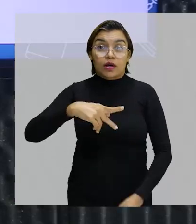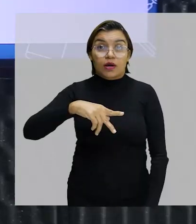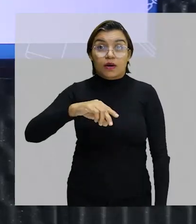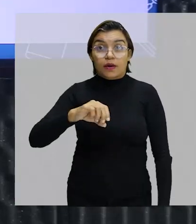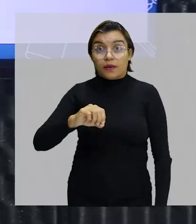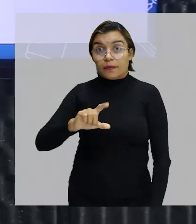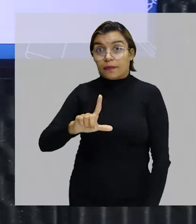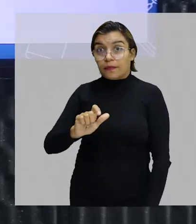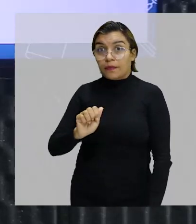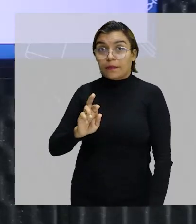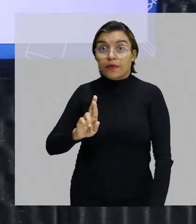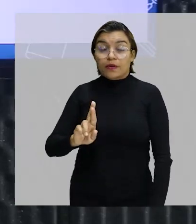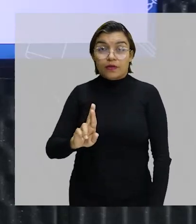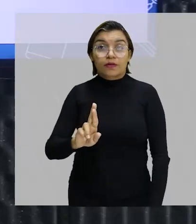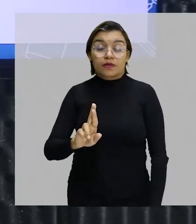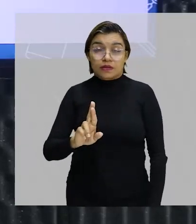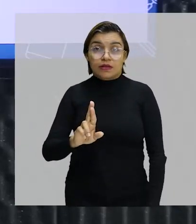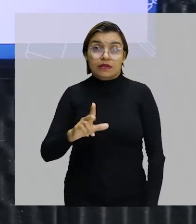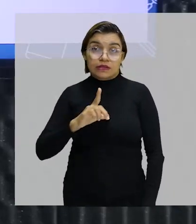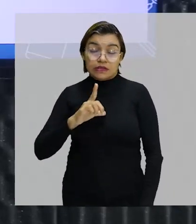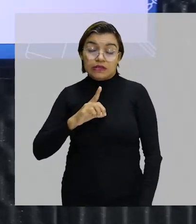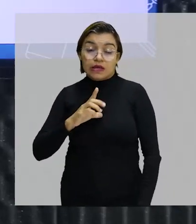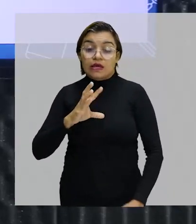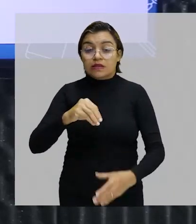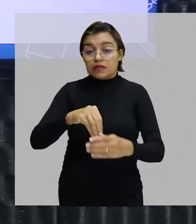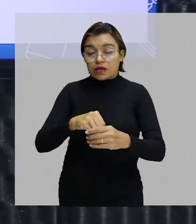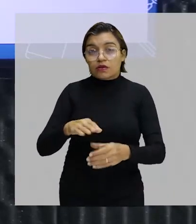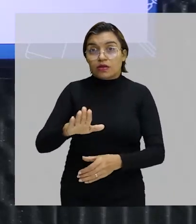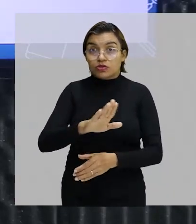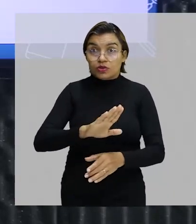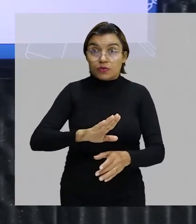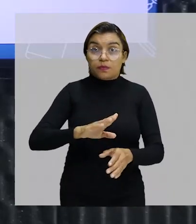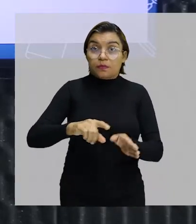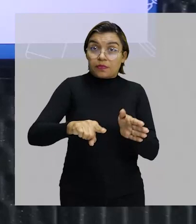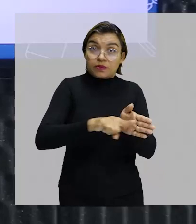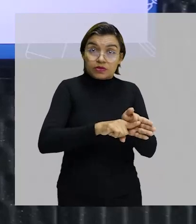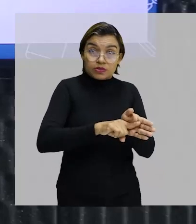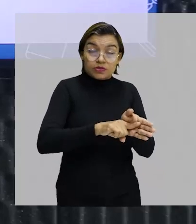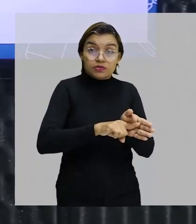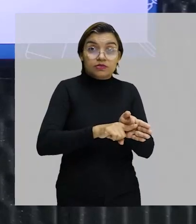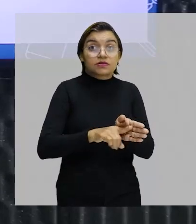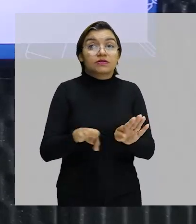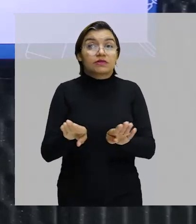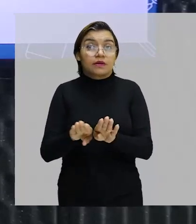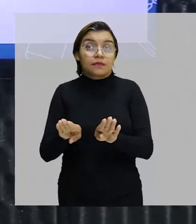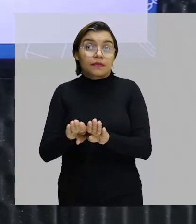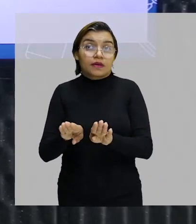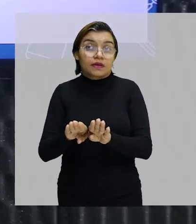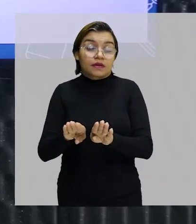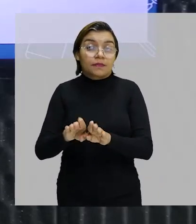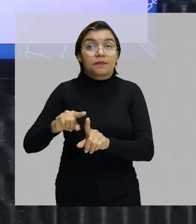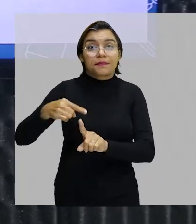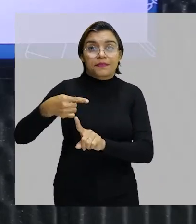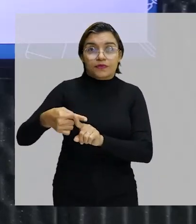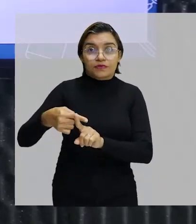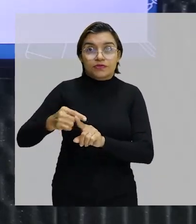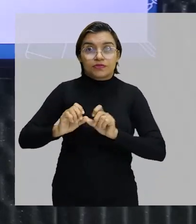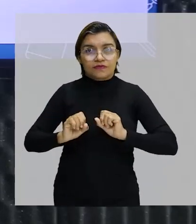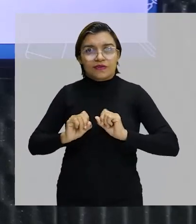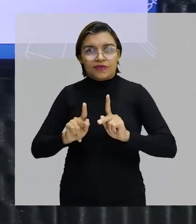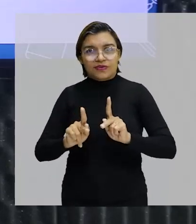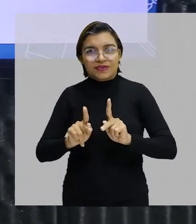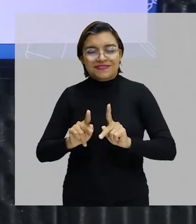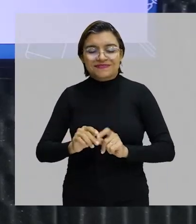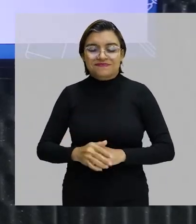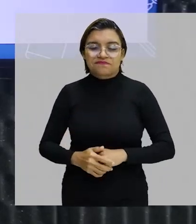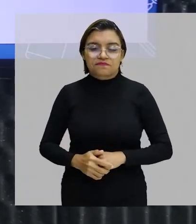uma região polar, uma região negativa e uma região positiva. Show?